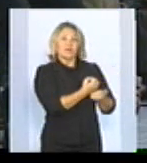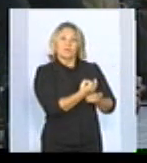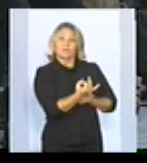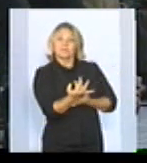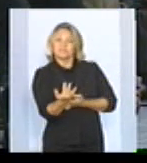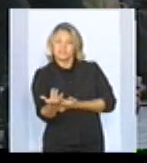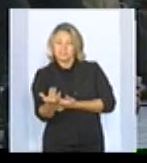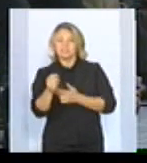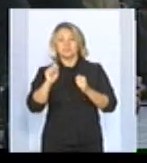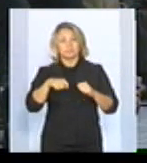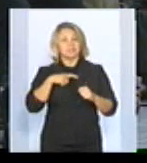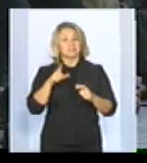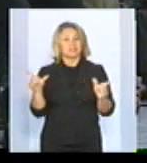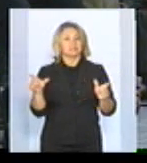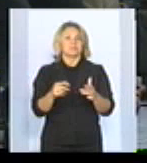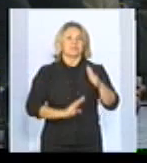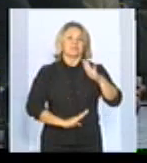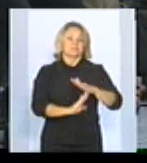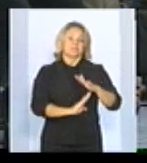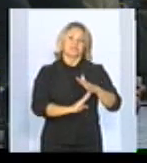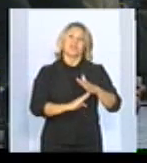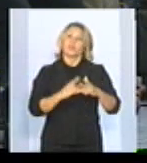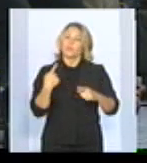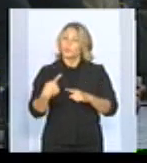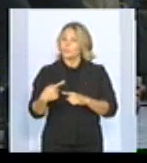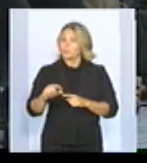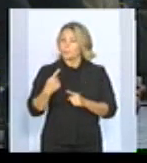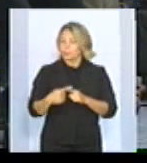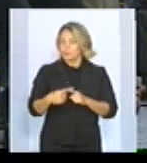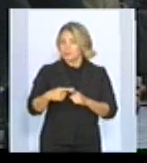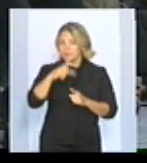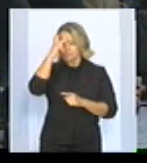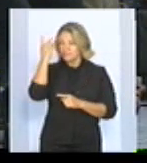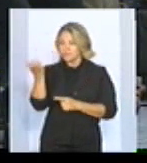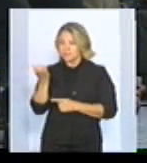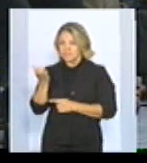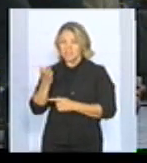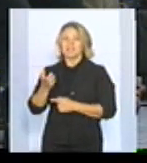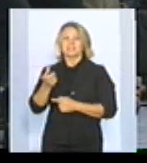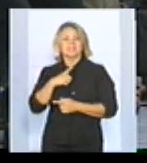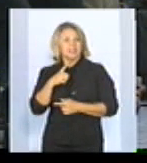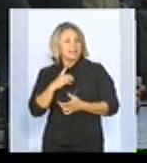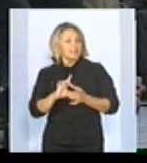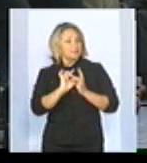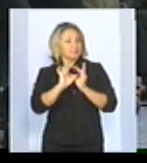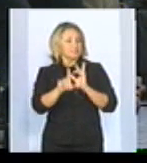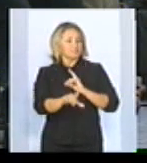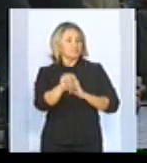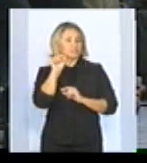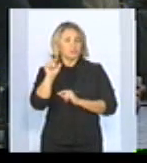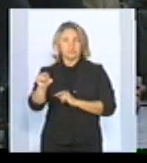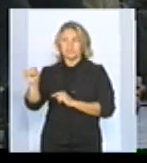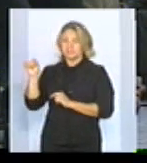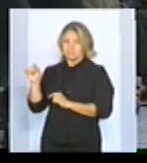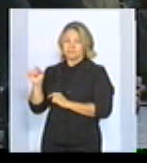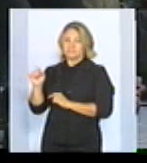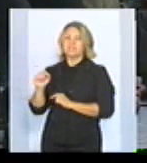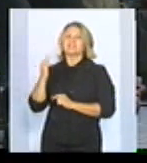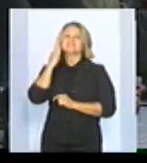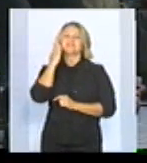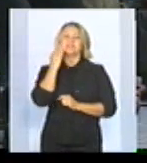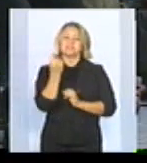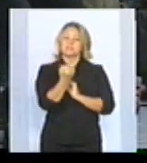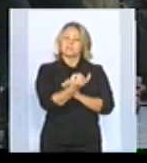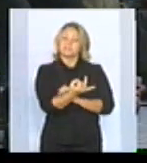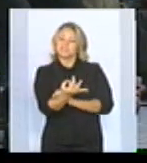desnecessariamente restringido. O que o público quer e o que ele tem direito de obter é a liberdade de escolher, considerando o maior leque possível de